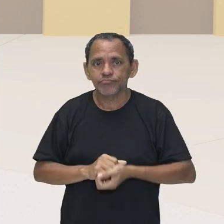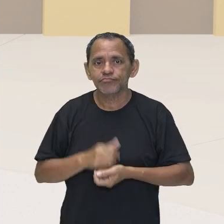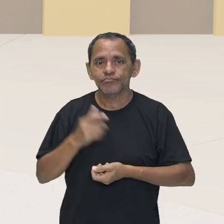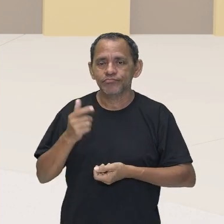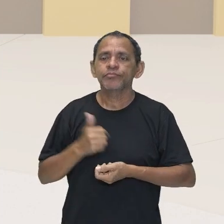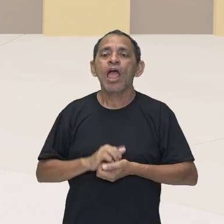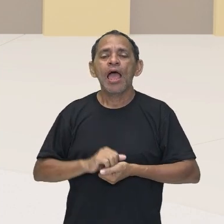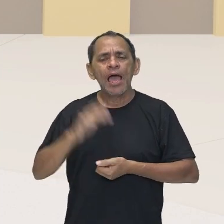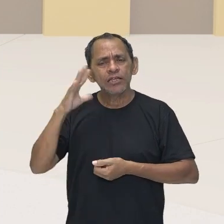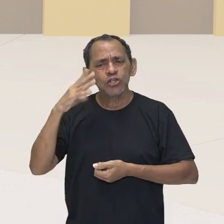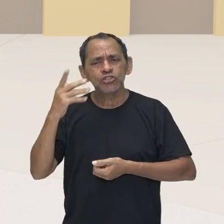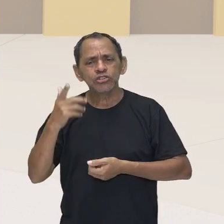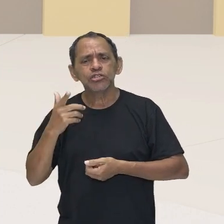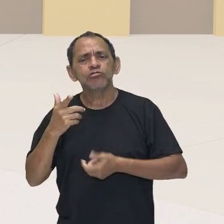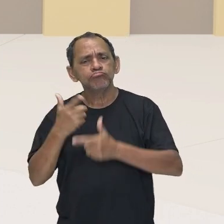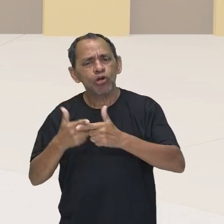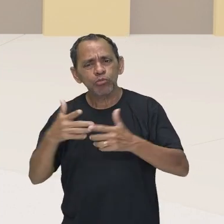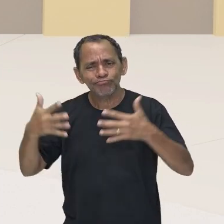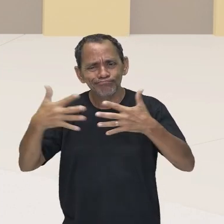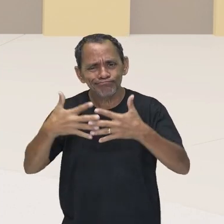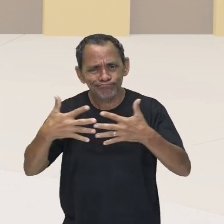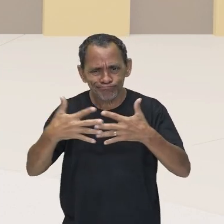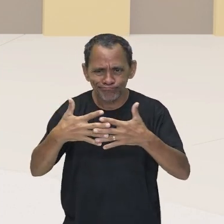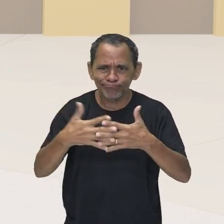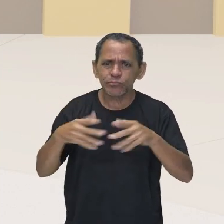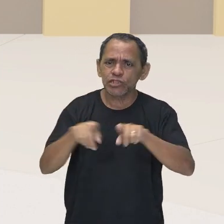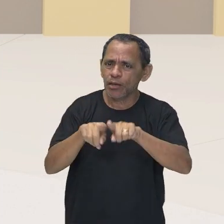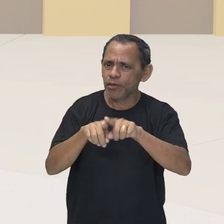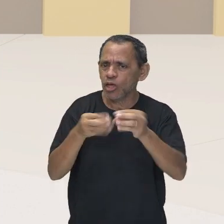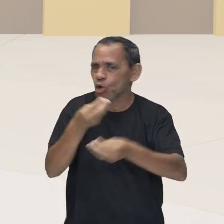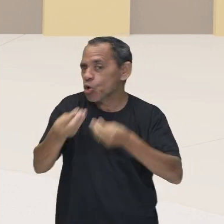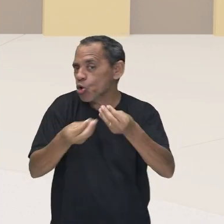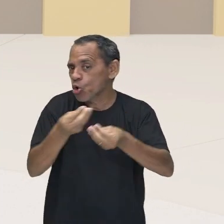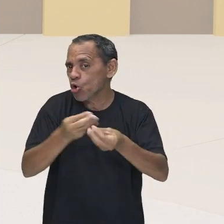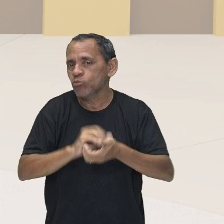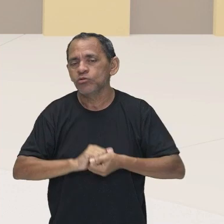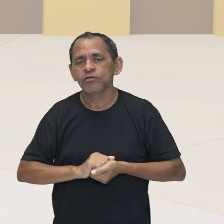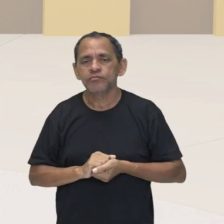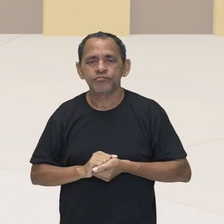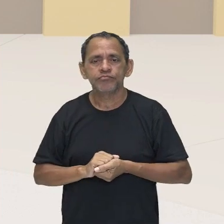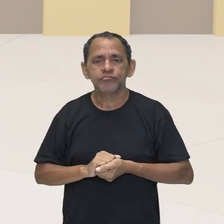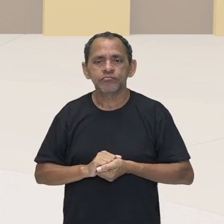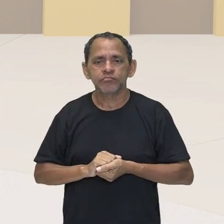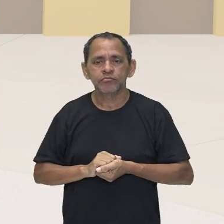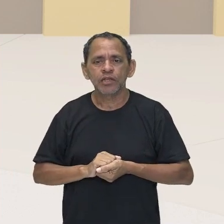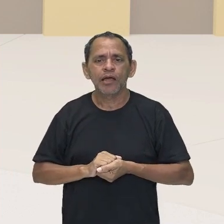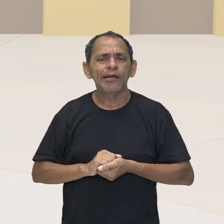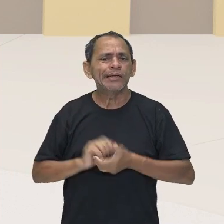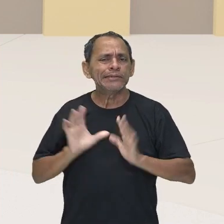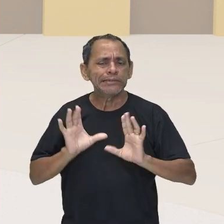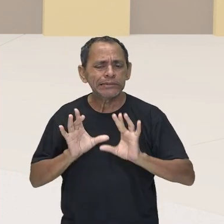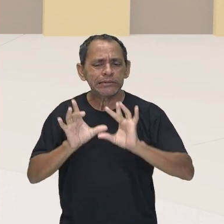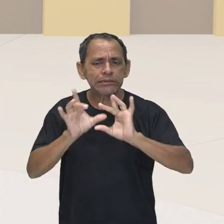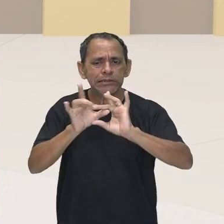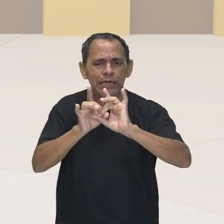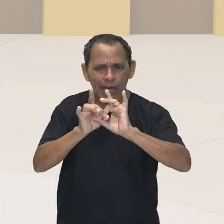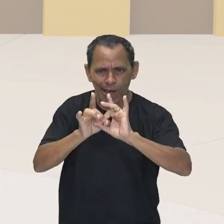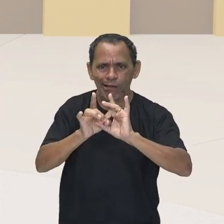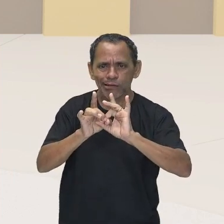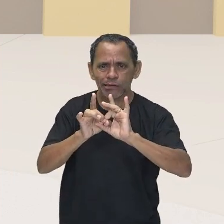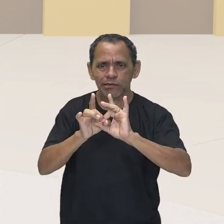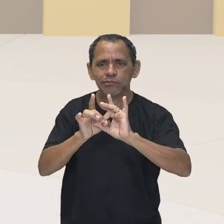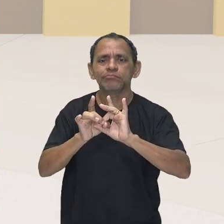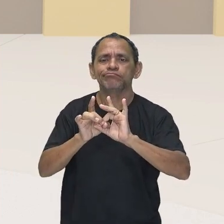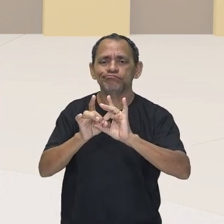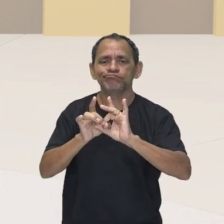problemas complexos. Então, a resolução de problemas está totalmente ligada ao pensamento crítico,